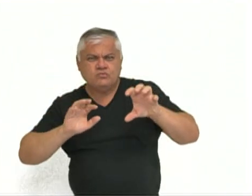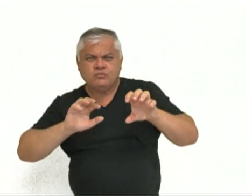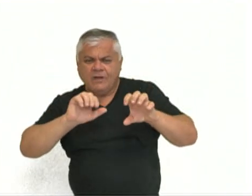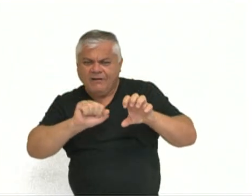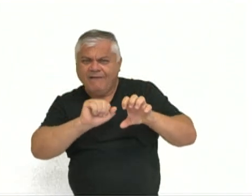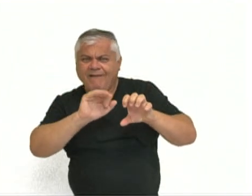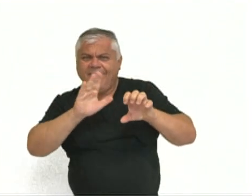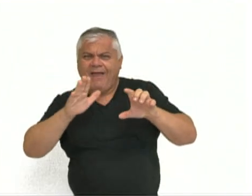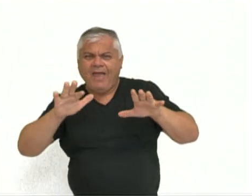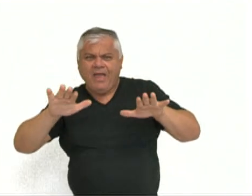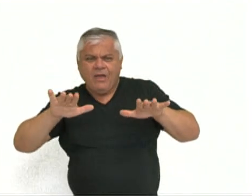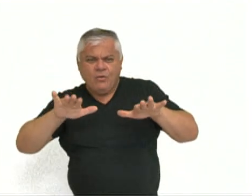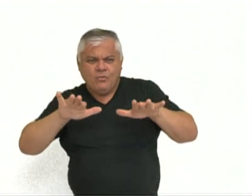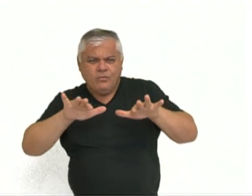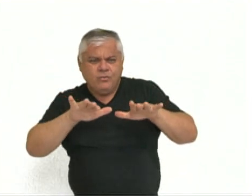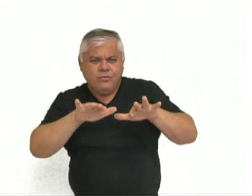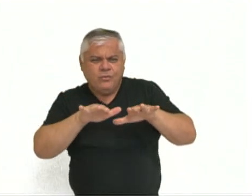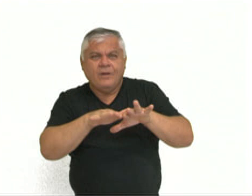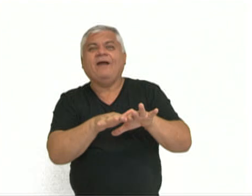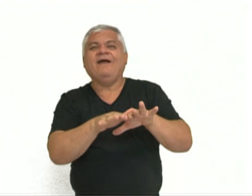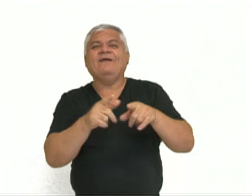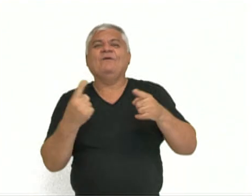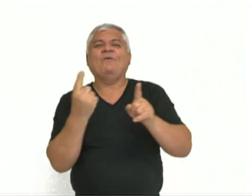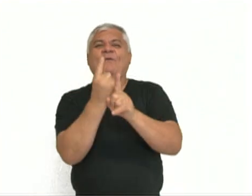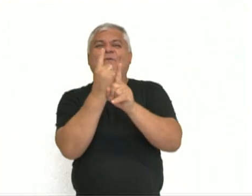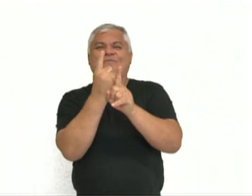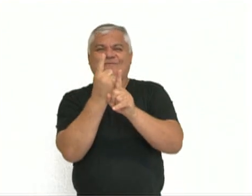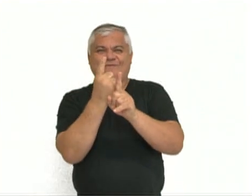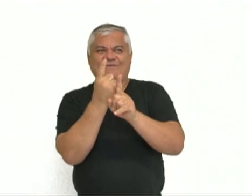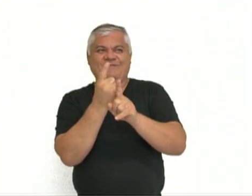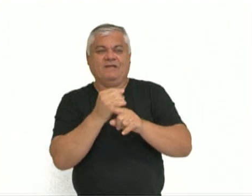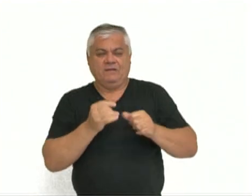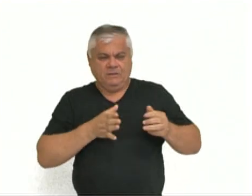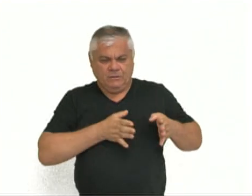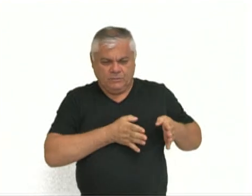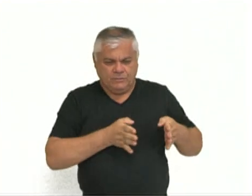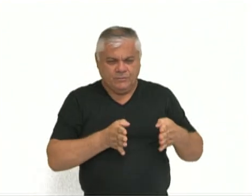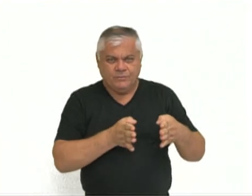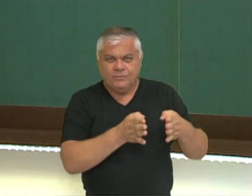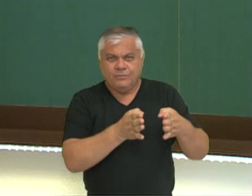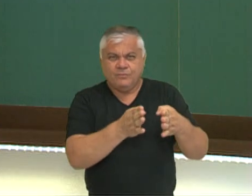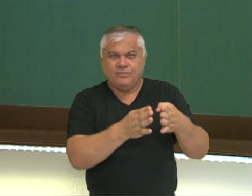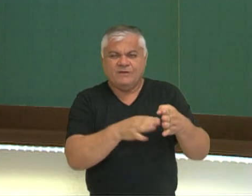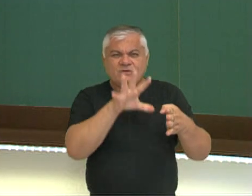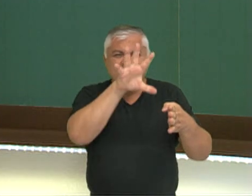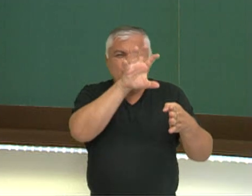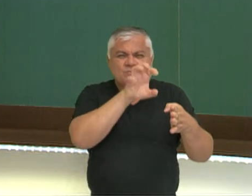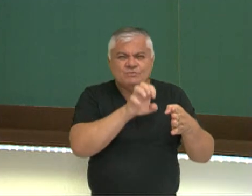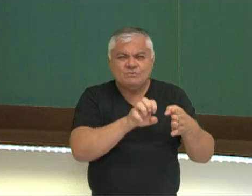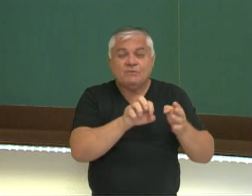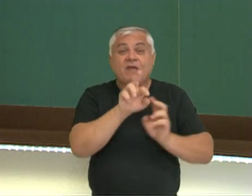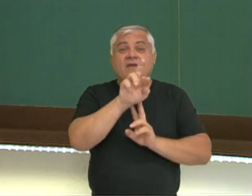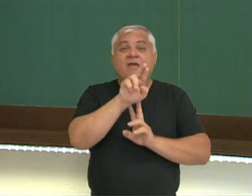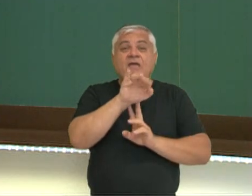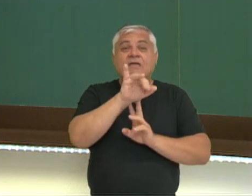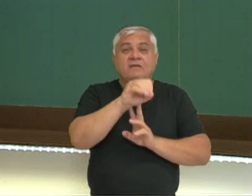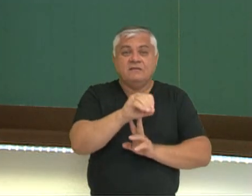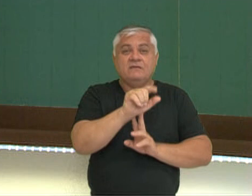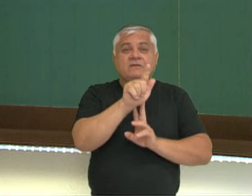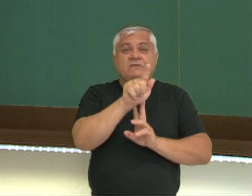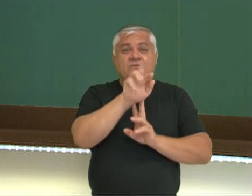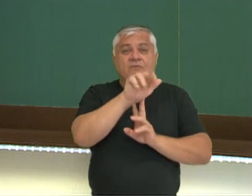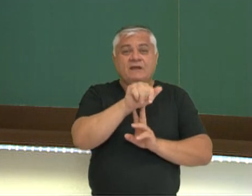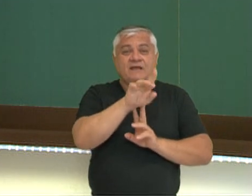a confluência de dois rios. Esse mais escuro aqui, ó, é o Rio Grande. Esse